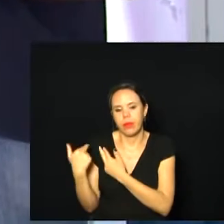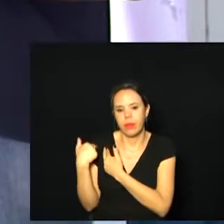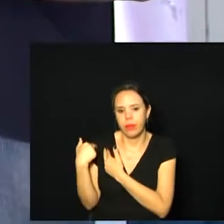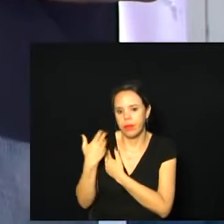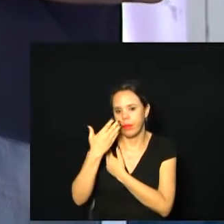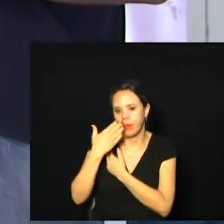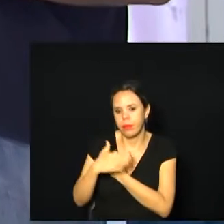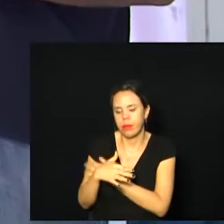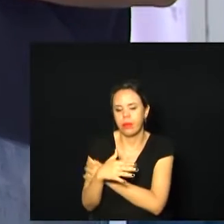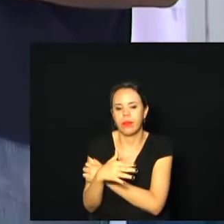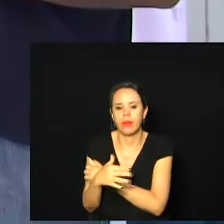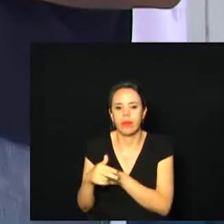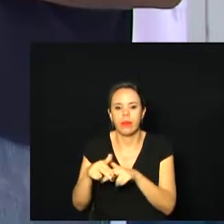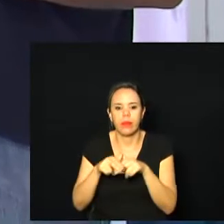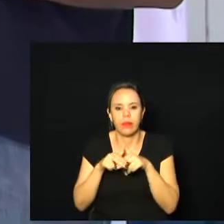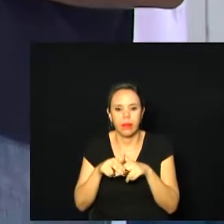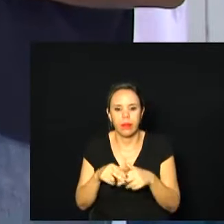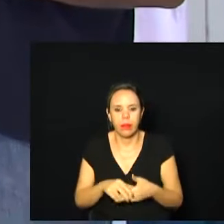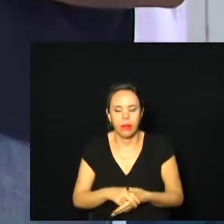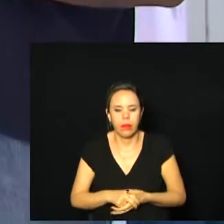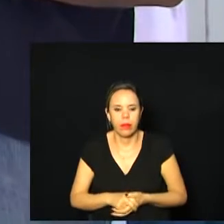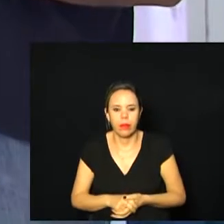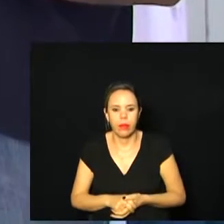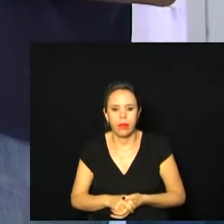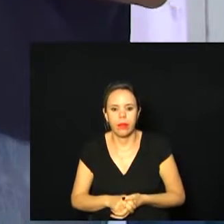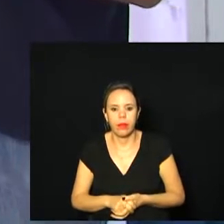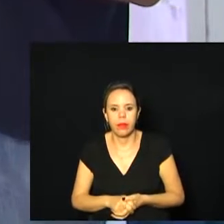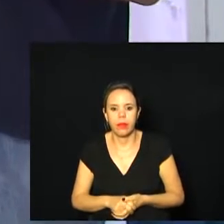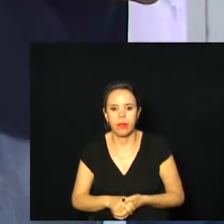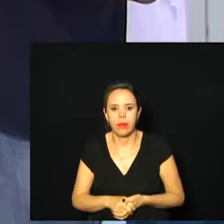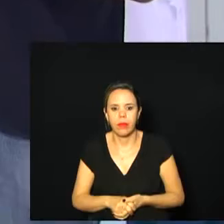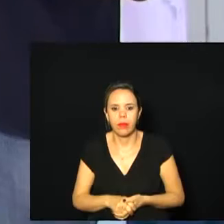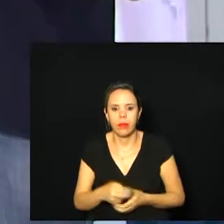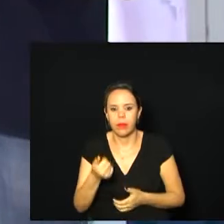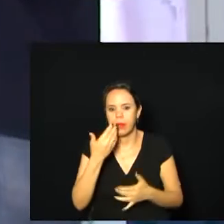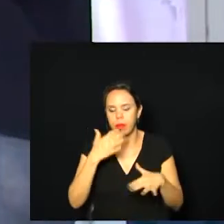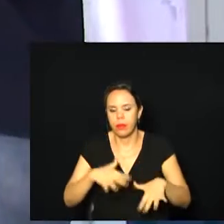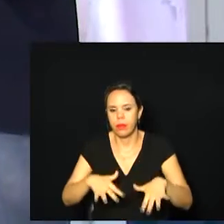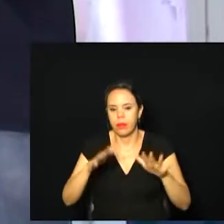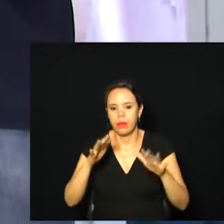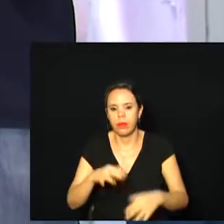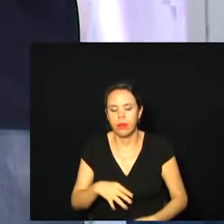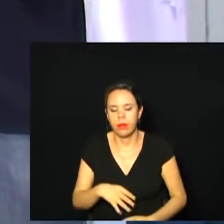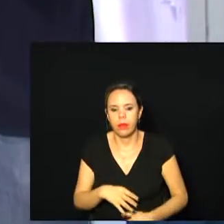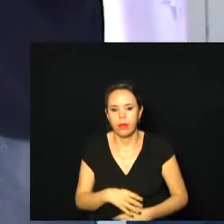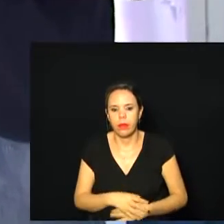pelas crianças, justamente, não é? Nessa questão da primeira infância, de